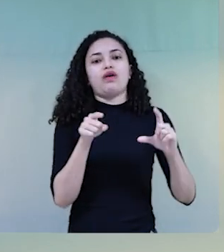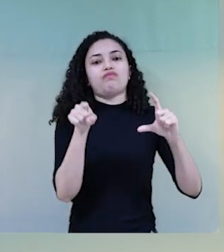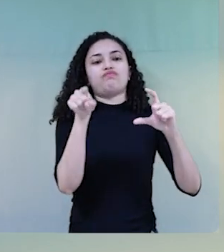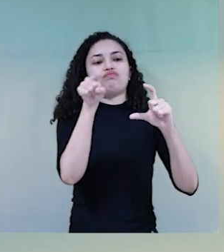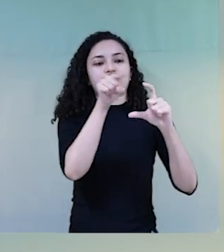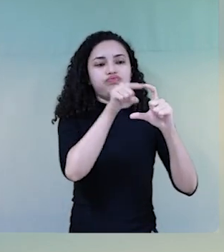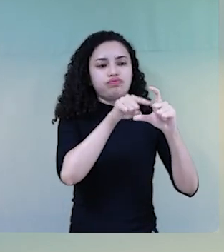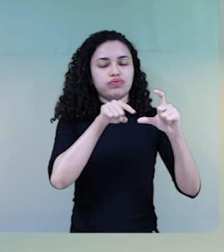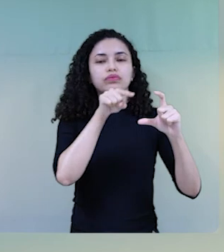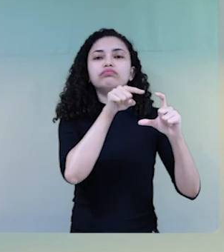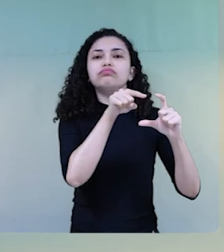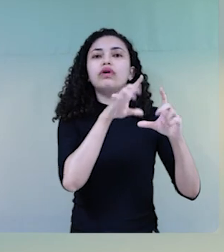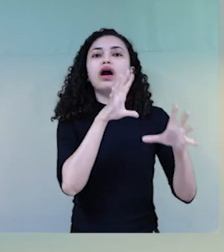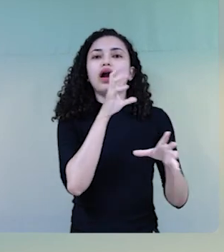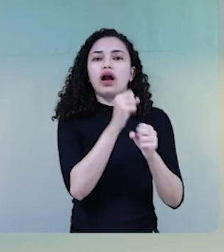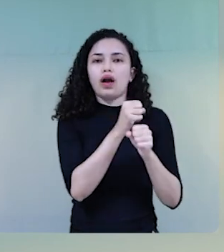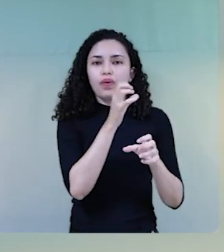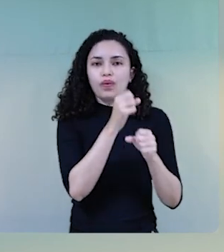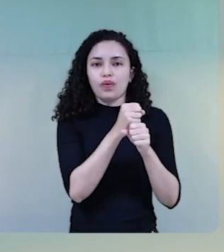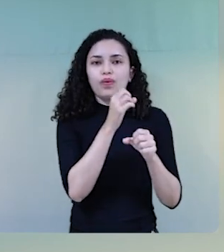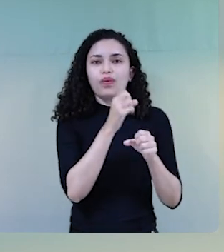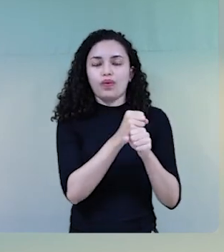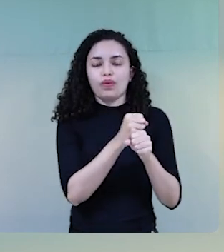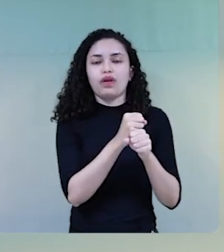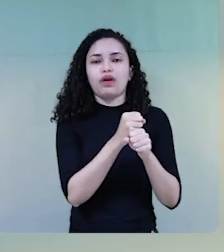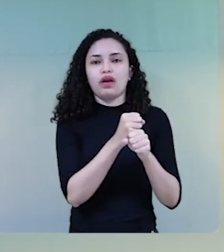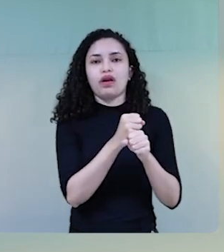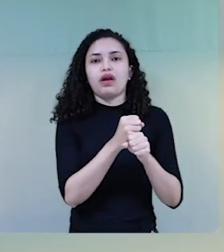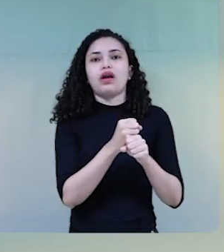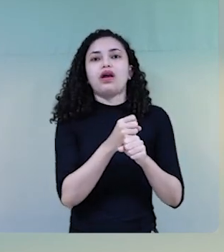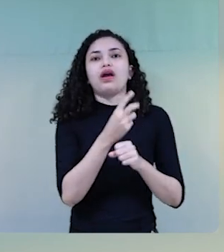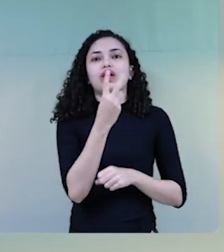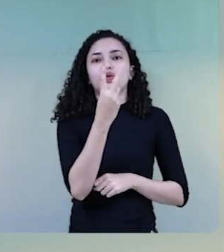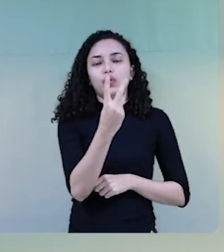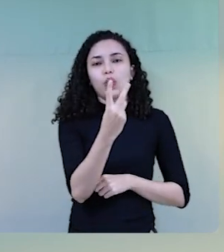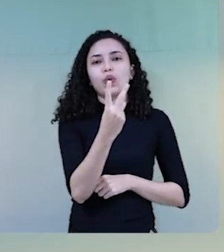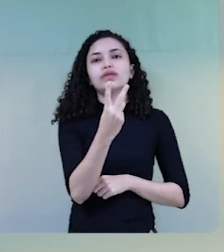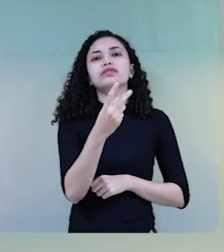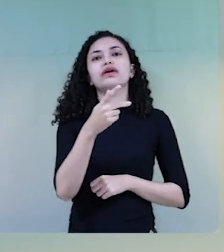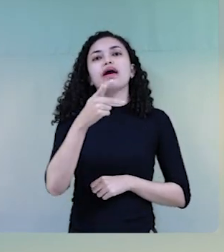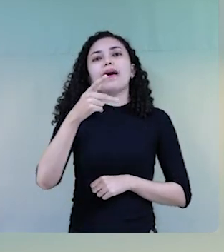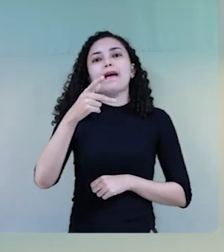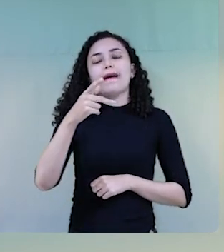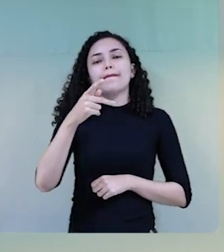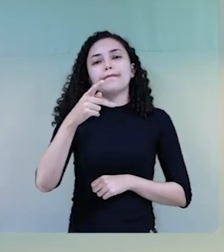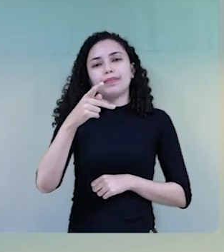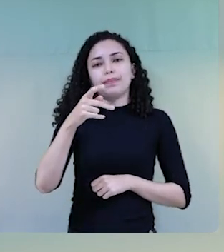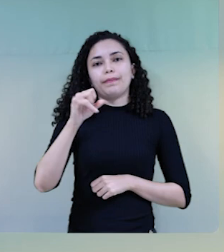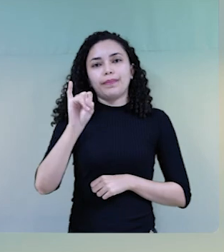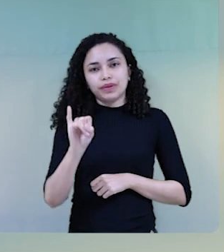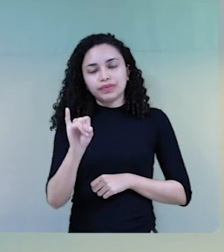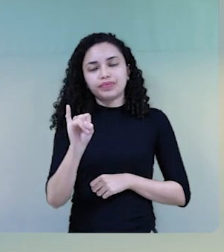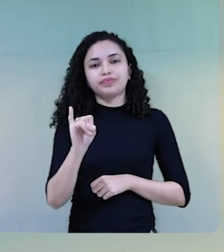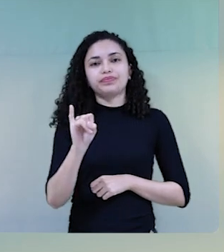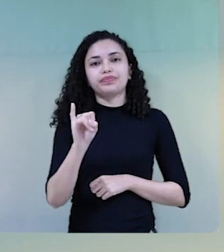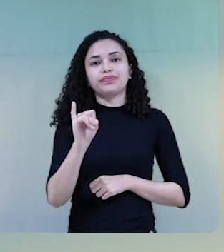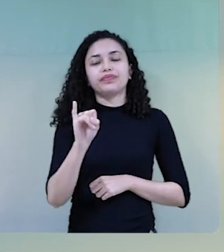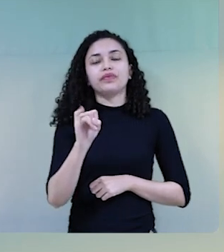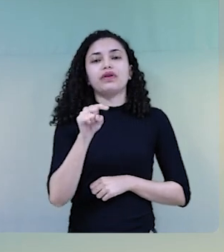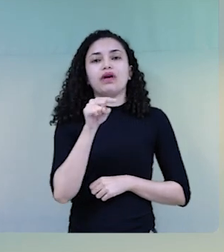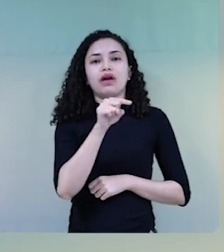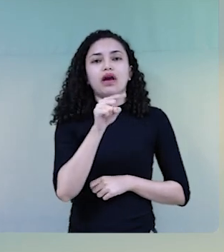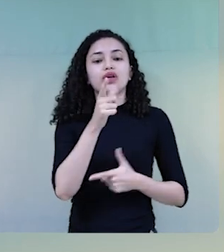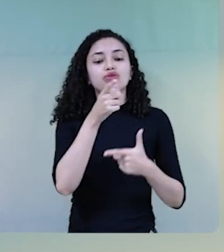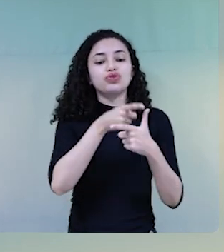ser calculado por essa situação aqui, porque é 2π vezes m, que é a massa da partícula, dividido por QB,